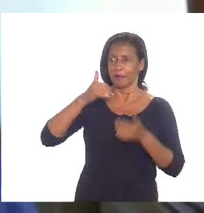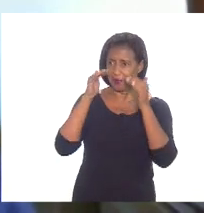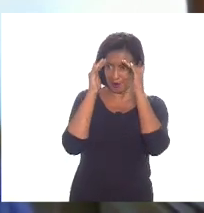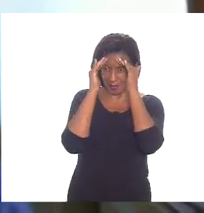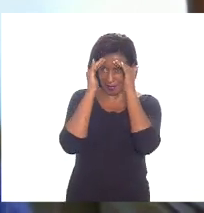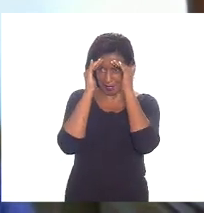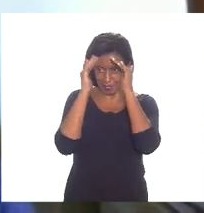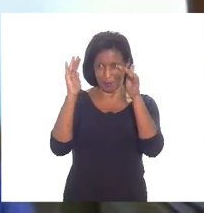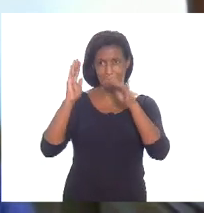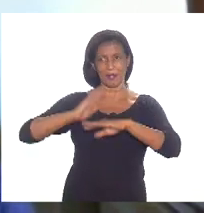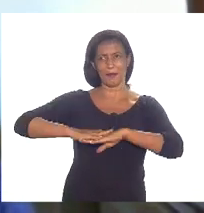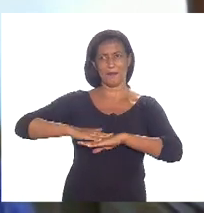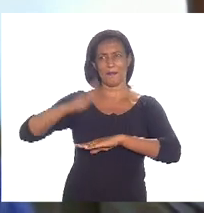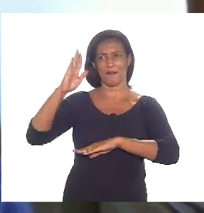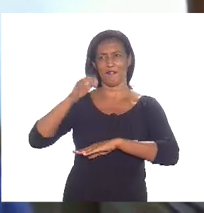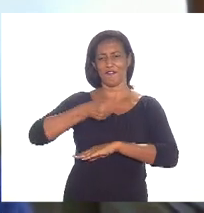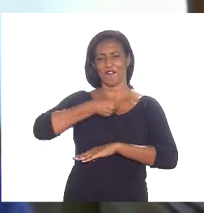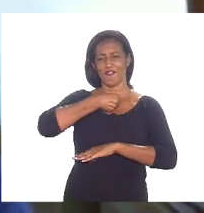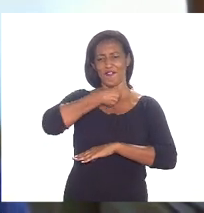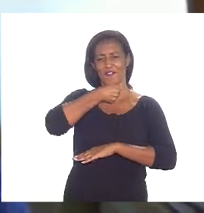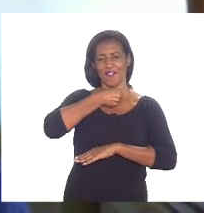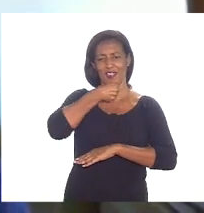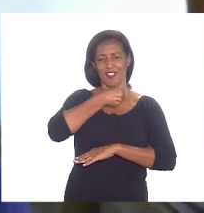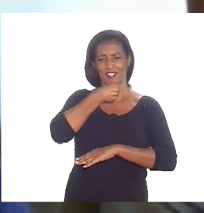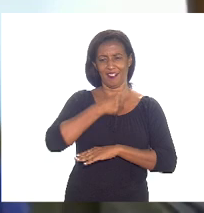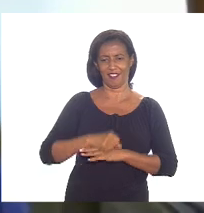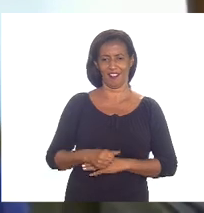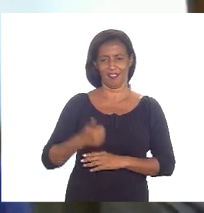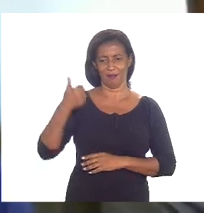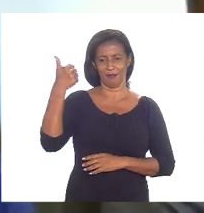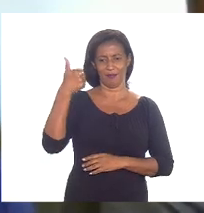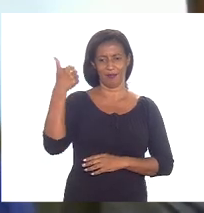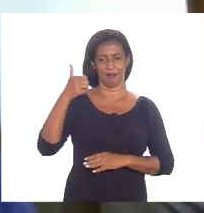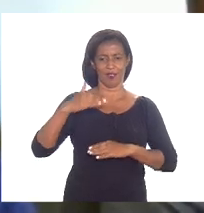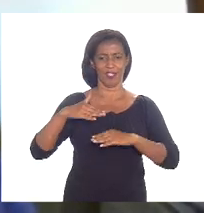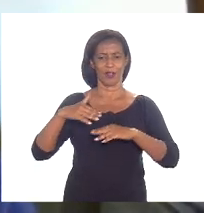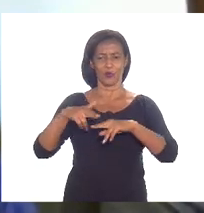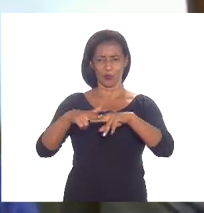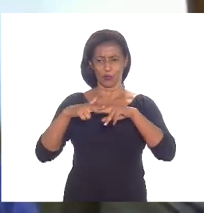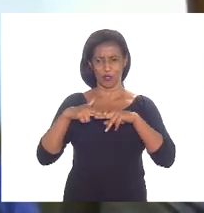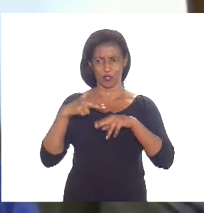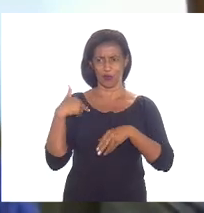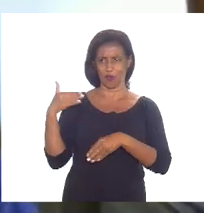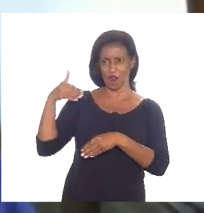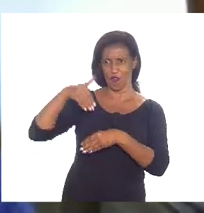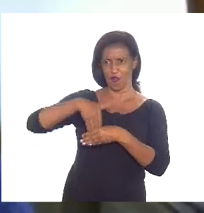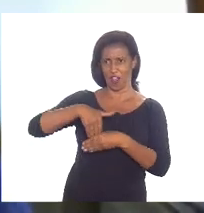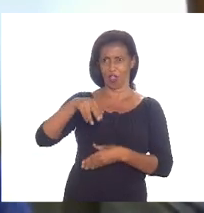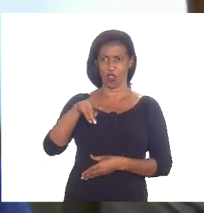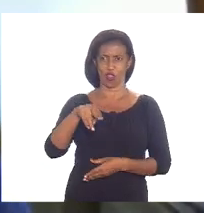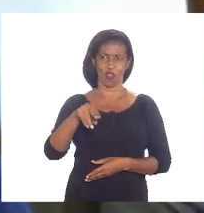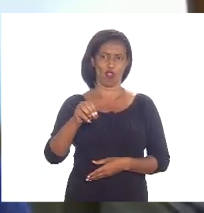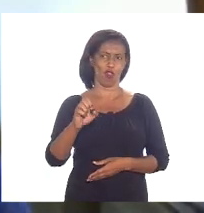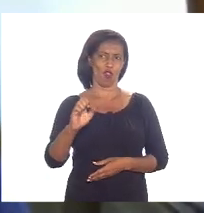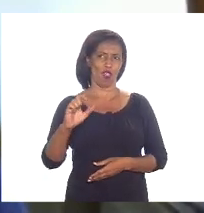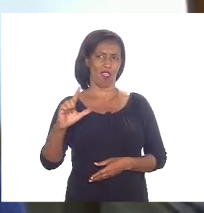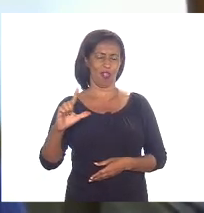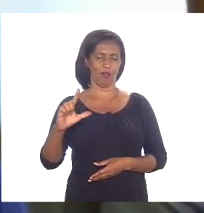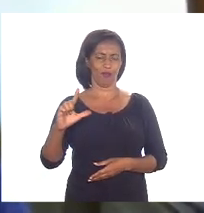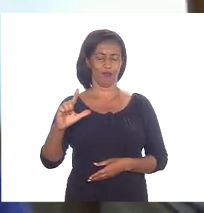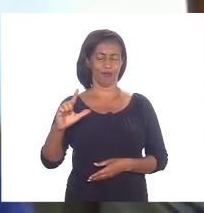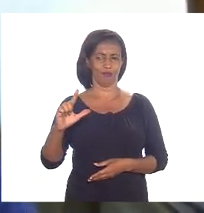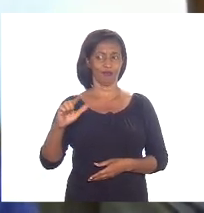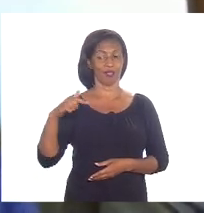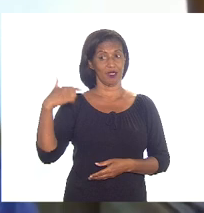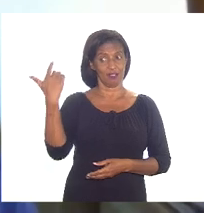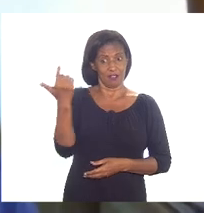mais velhos. É o primeiro motivo de eu votar no Noel de Carvalho. Segundo o deputado Noel de